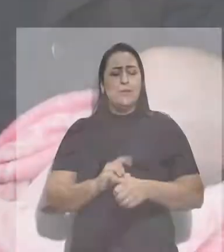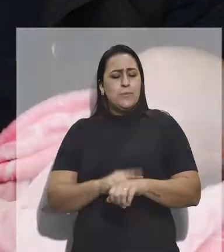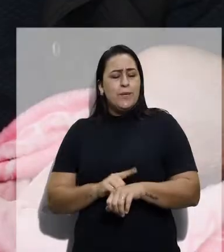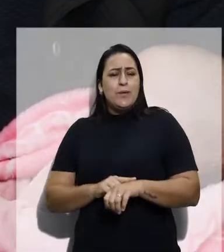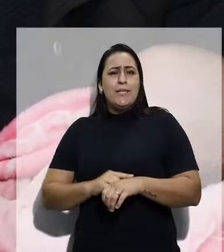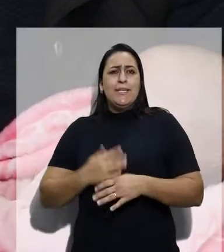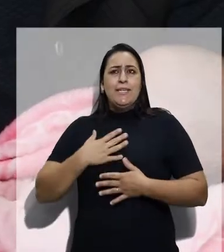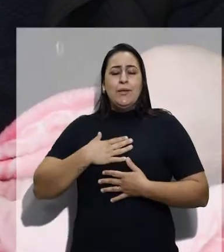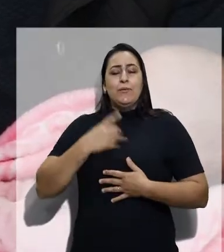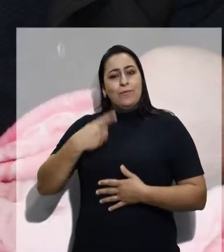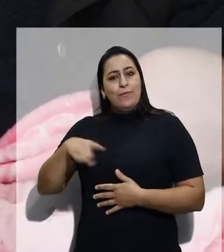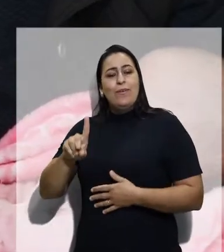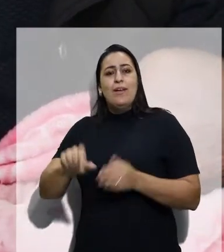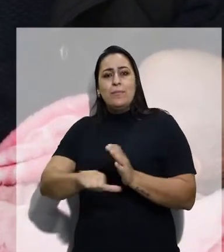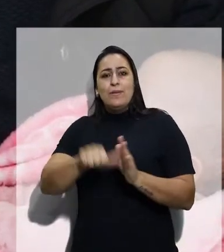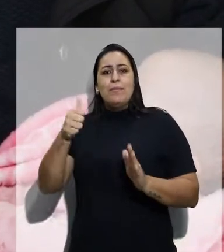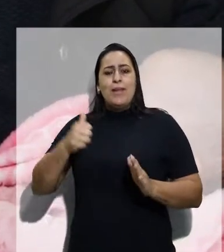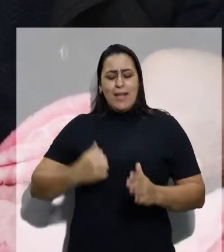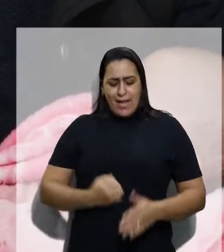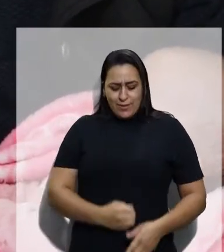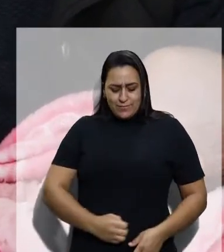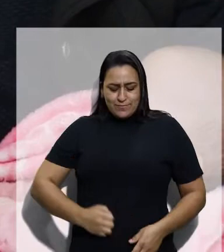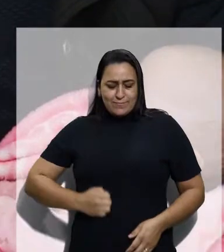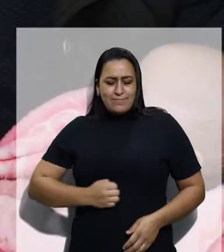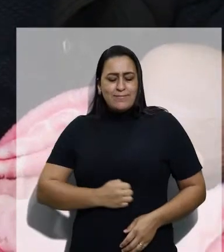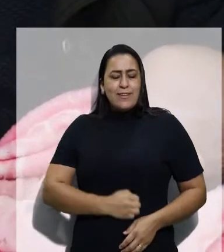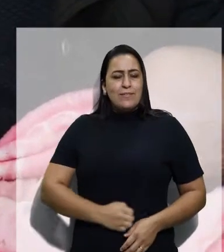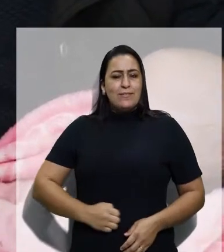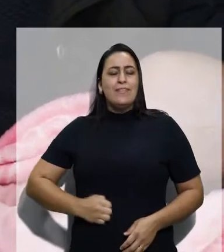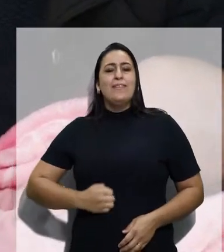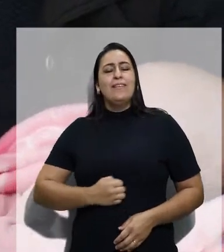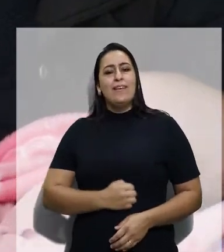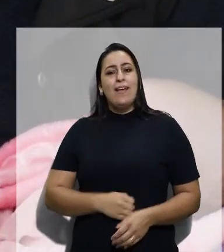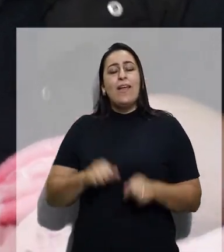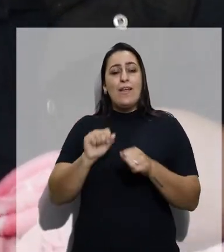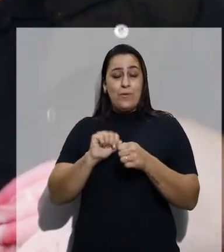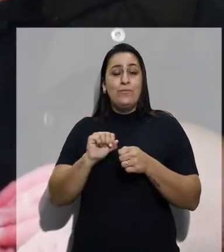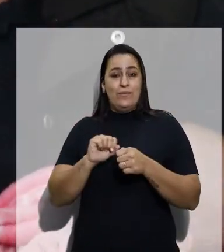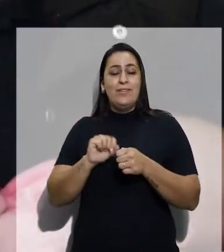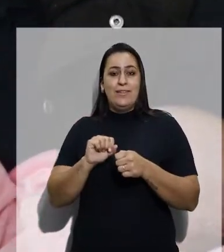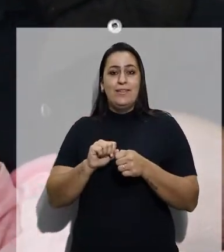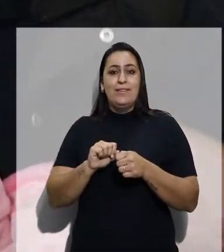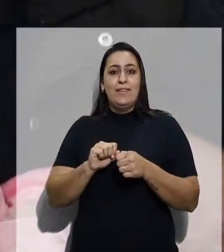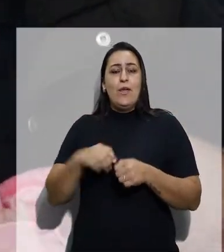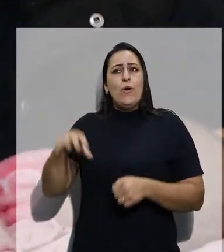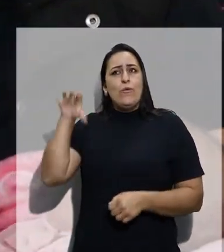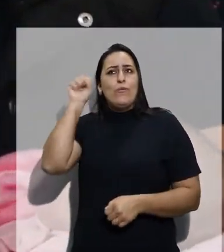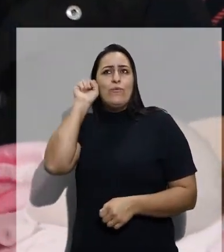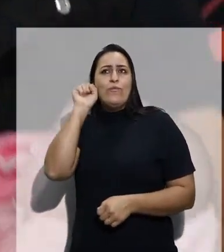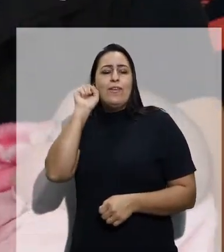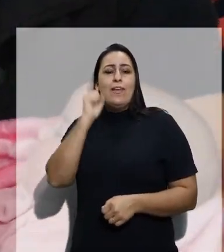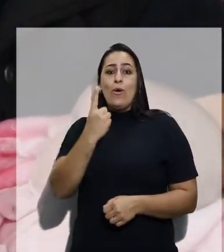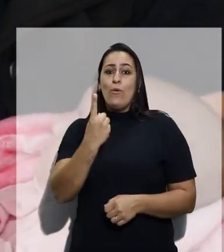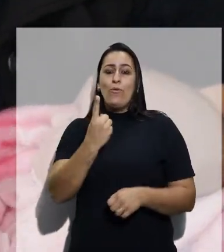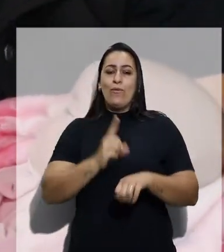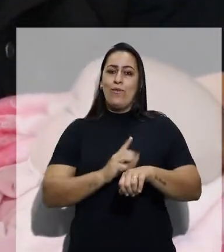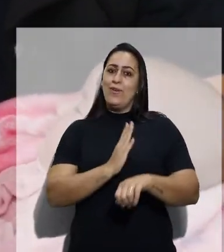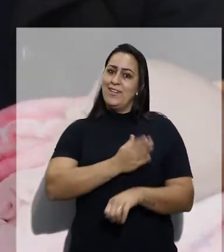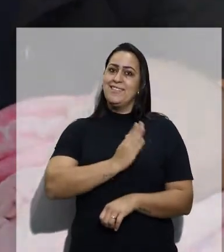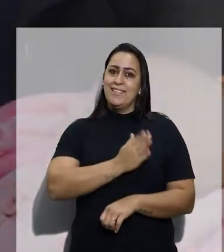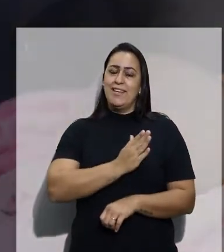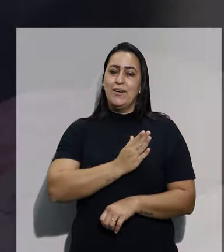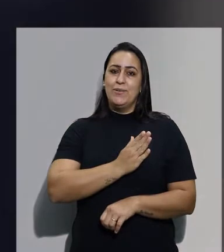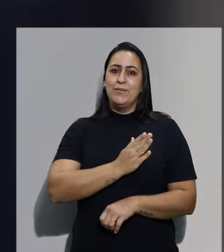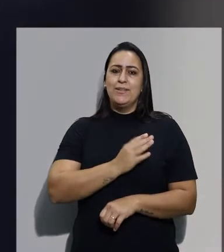Foi o momento que eu fui, a primeira ecografia, outra som, né, que eu fui fazer e eu ouvi o coração.